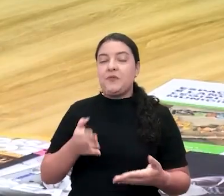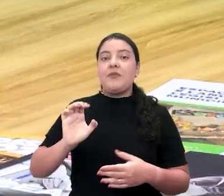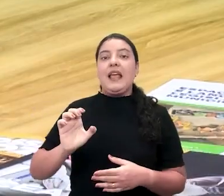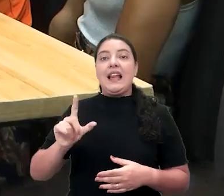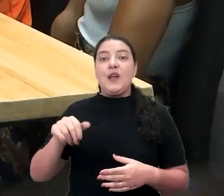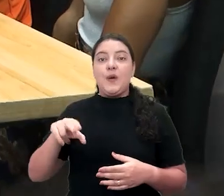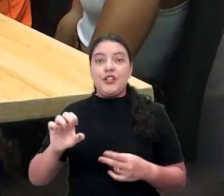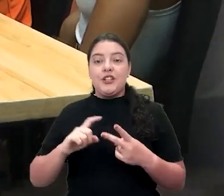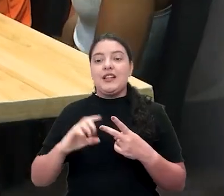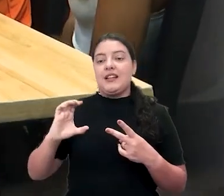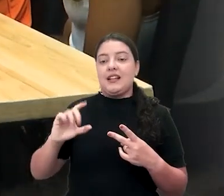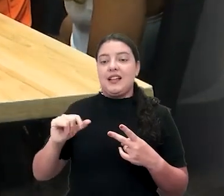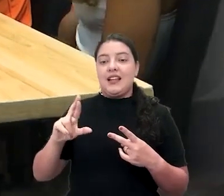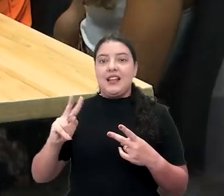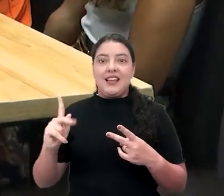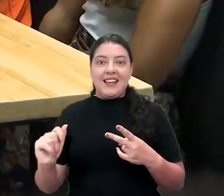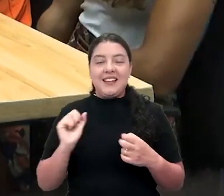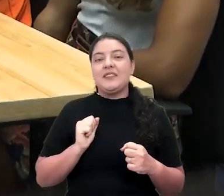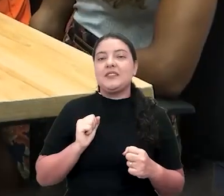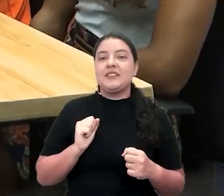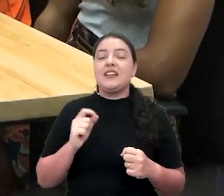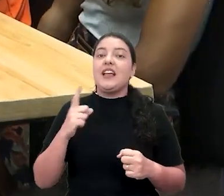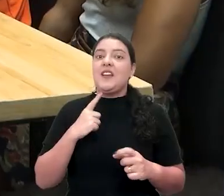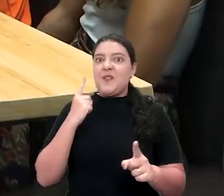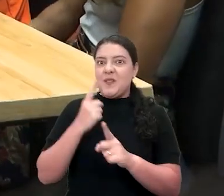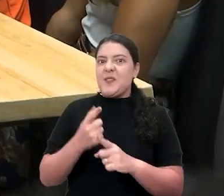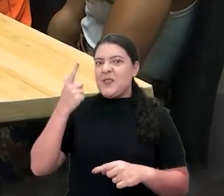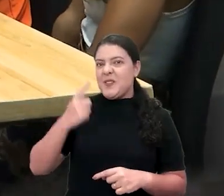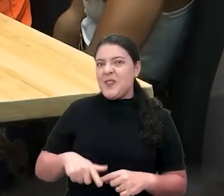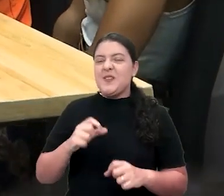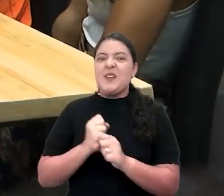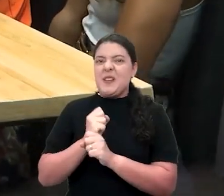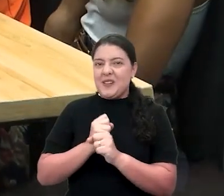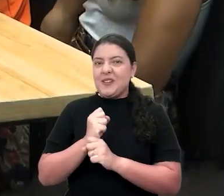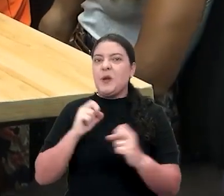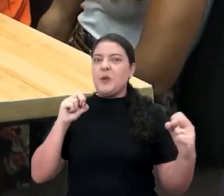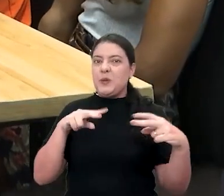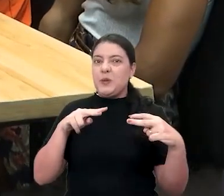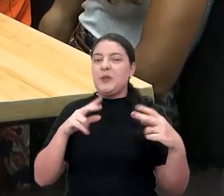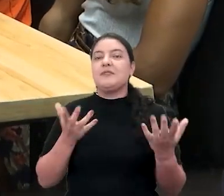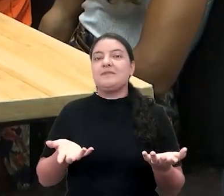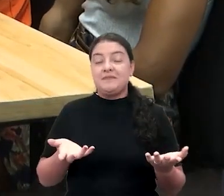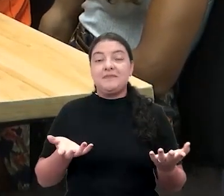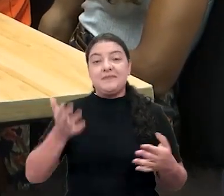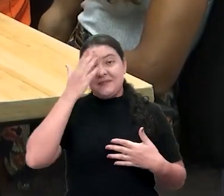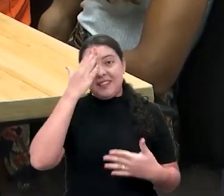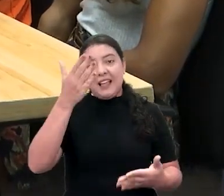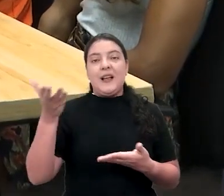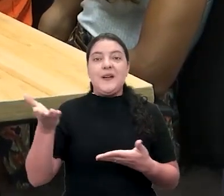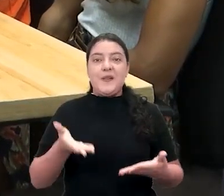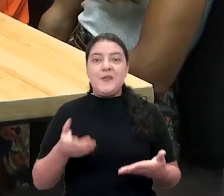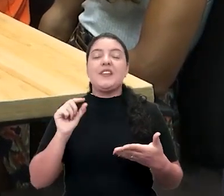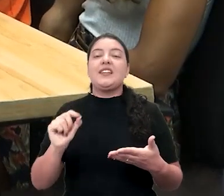bem-vindos. Prazer, Livinha, tá te encontrando novamente depois de tanto tempo. Não é, amigo? Agradeço o convite,